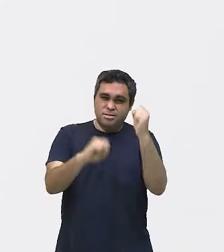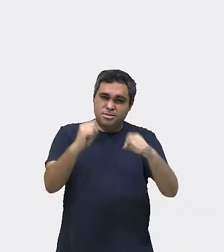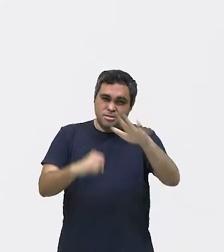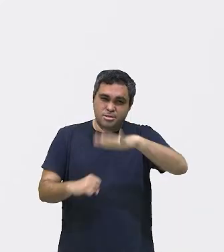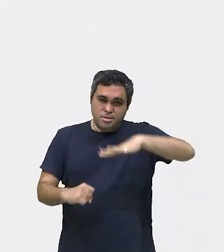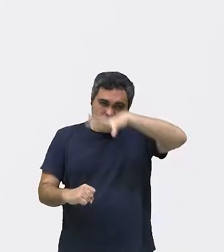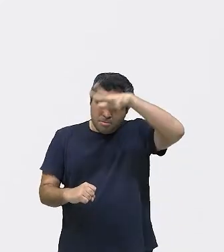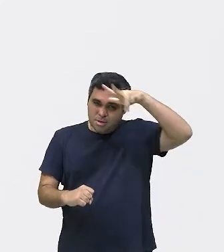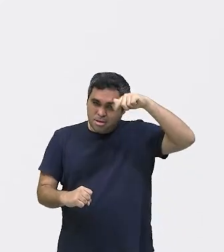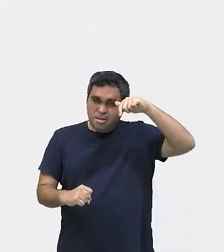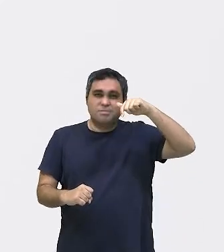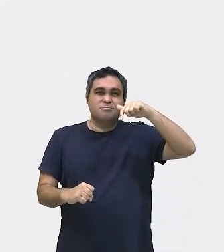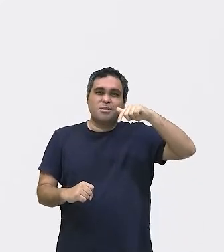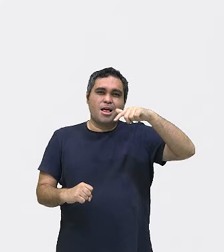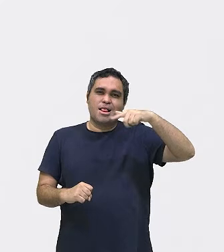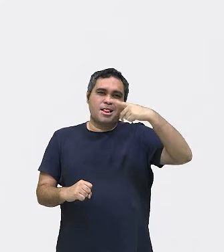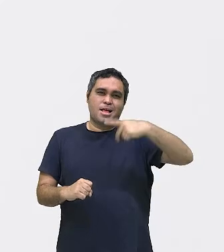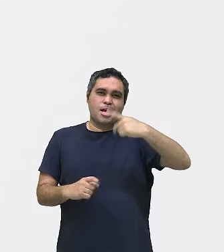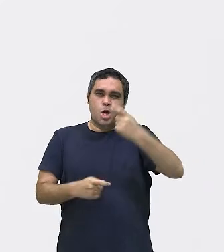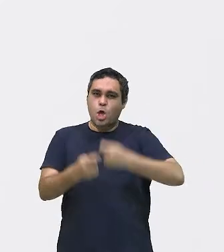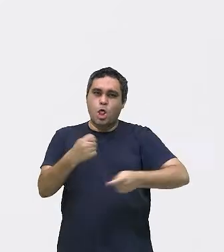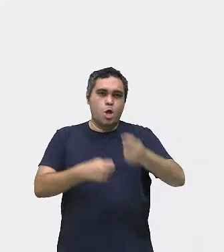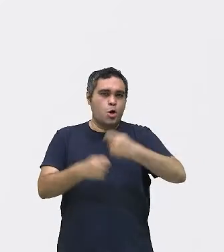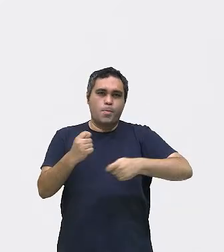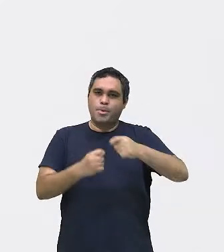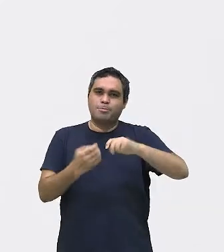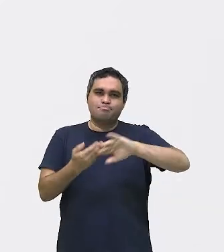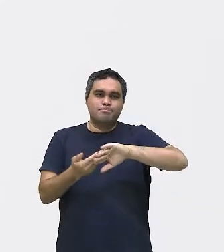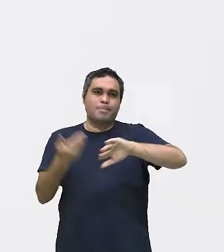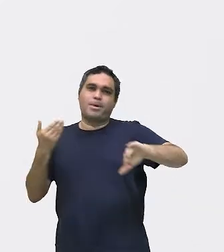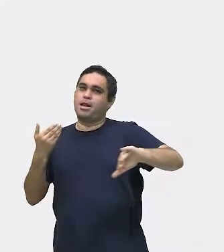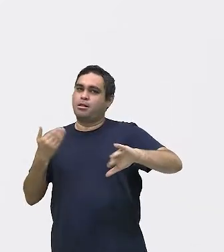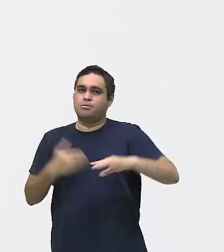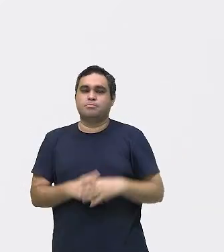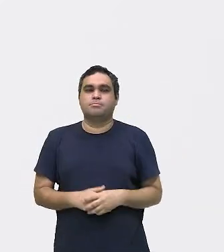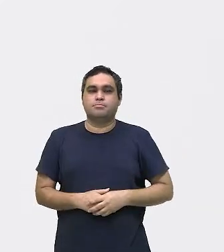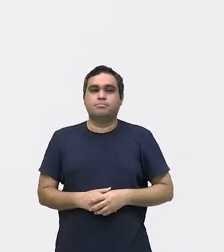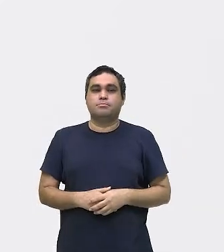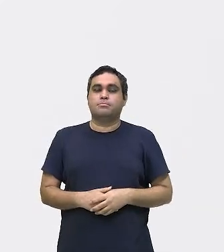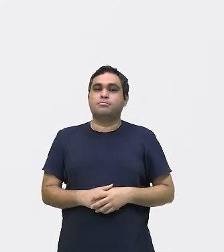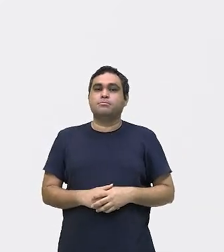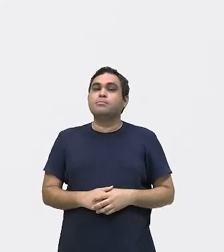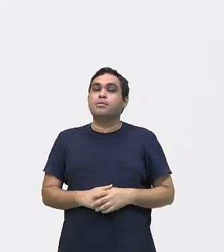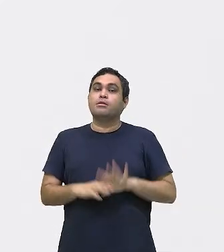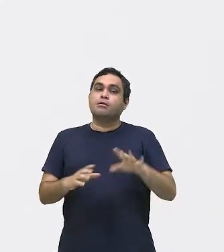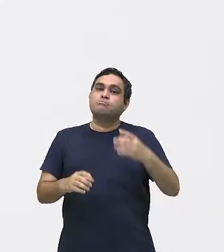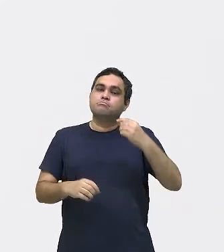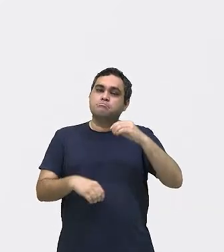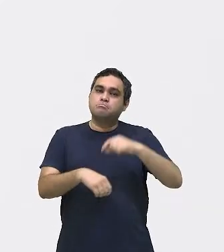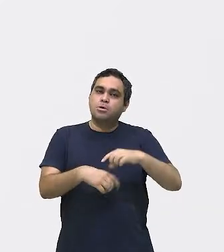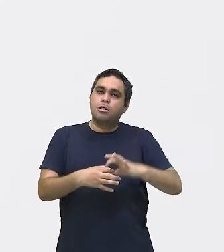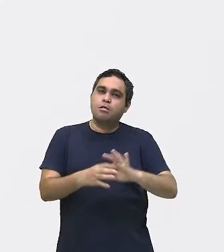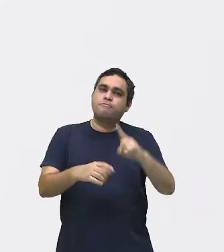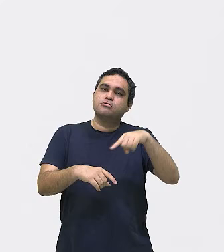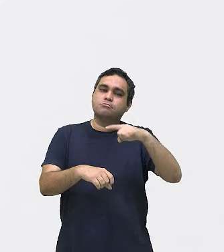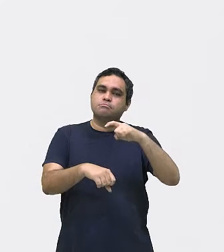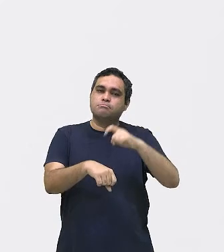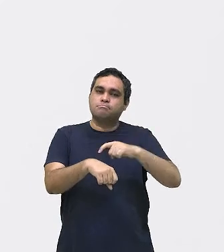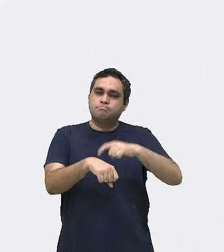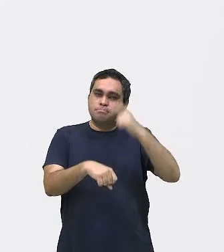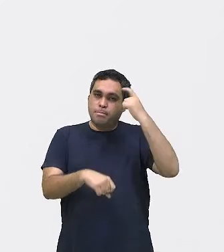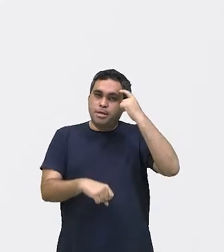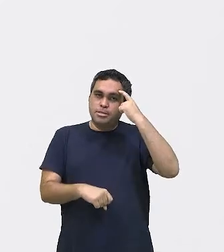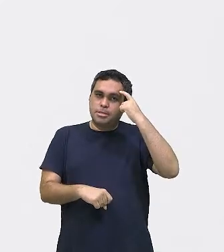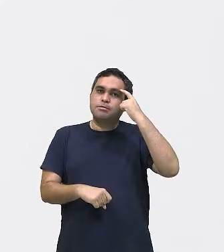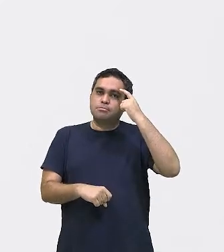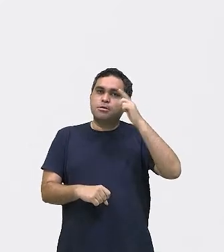da economia. Então, vou deixar aí um tempinho também para vocês observarem, leiam o texto novamente, tá bom?